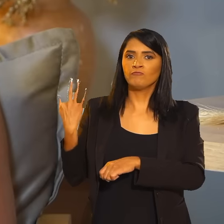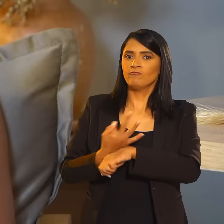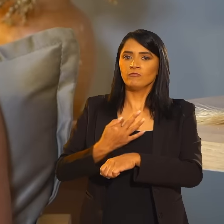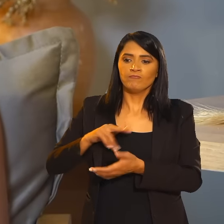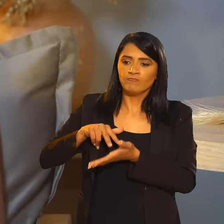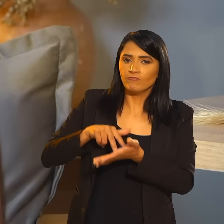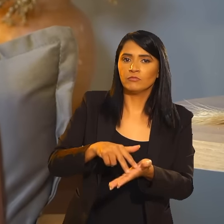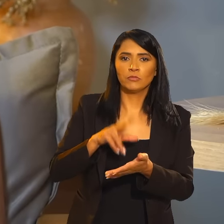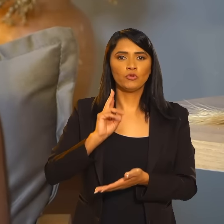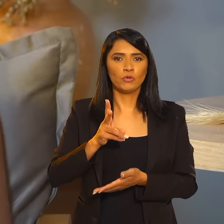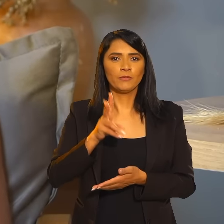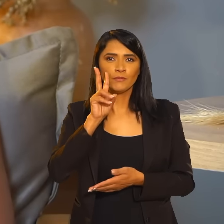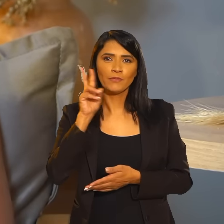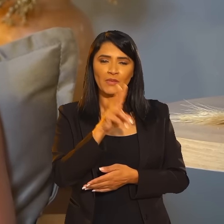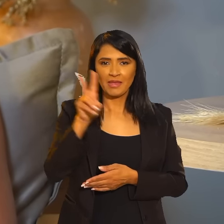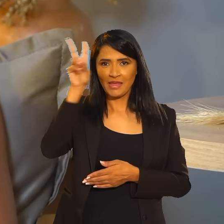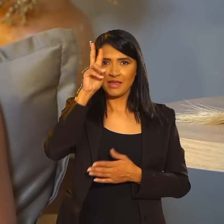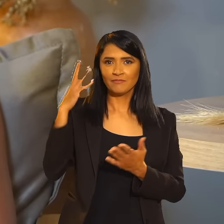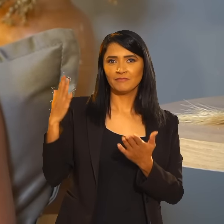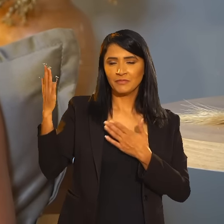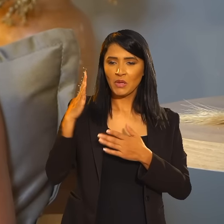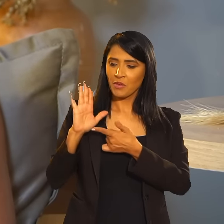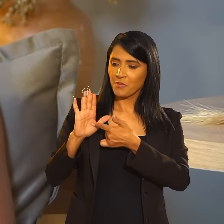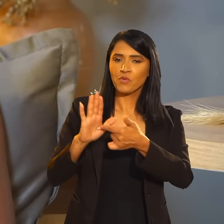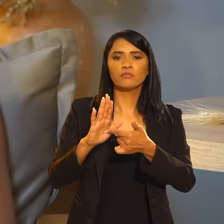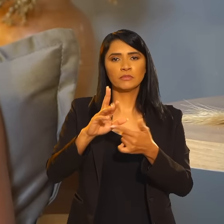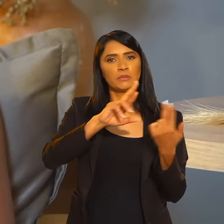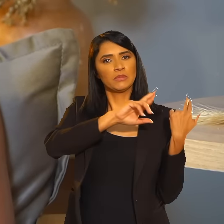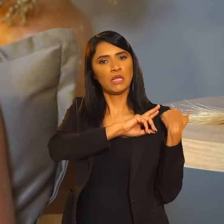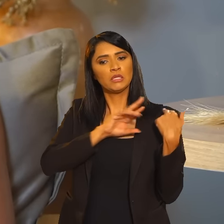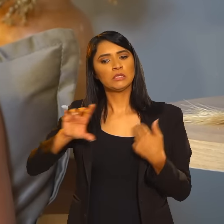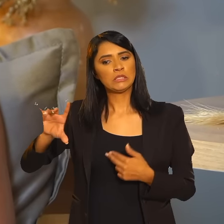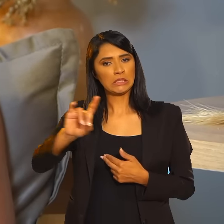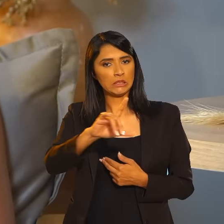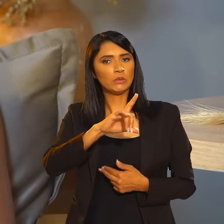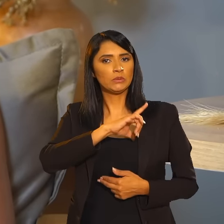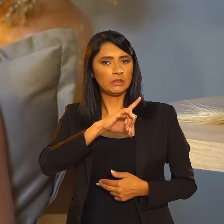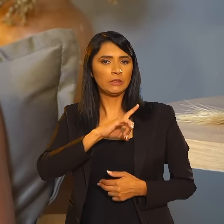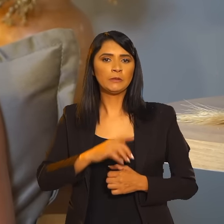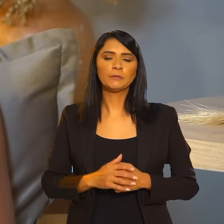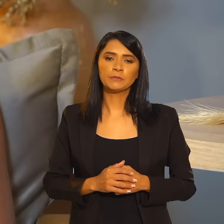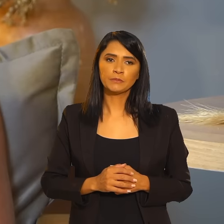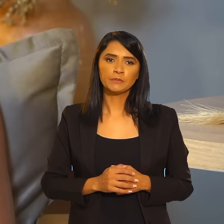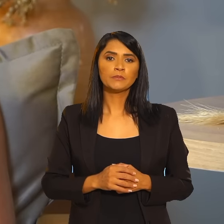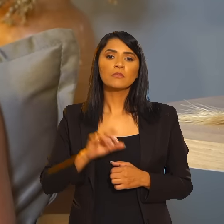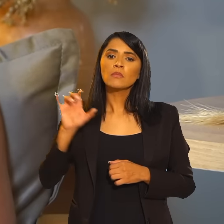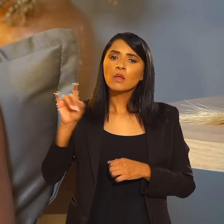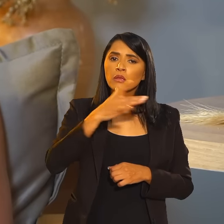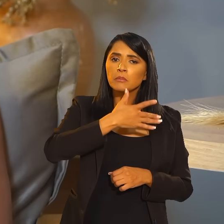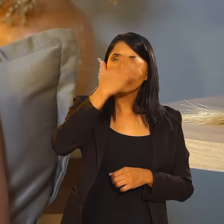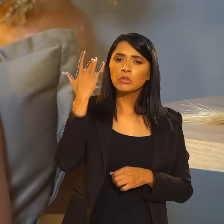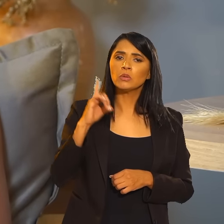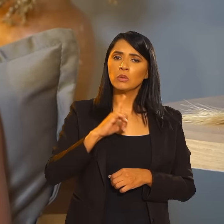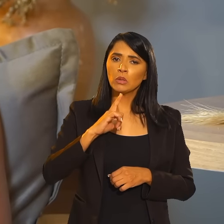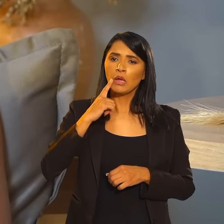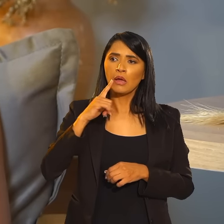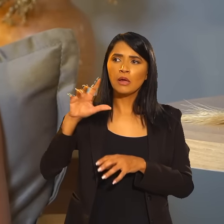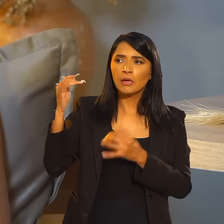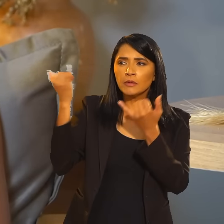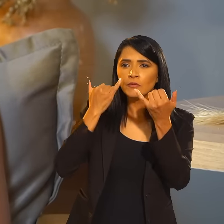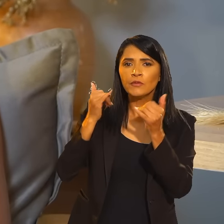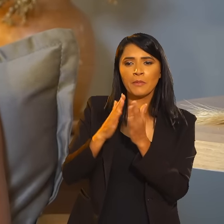Bem, aqui a gente vê que essa parábola, ela destaca a responsabilidade que cada um tem, né? Cada indivíduo tem